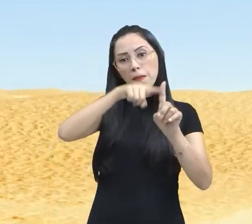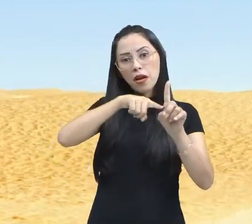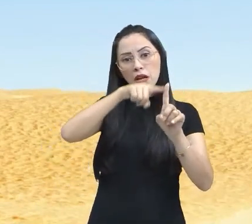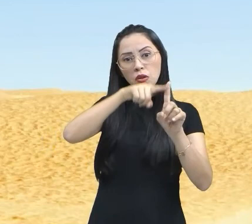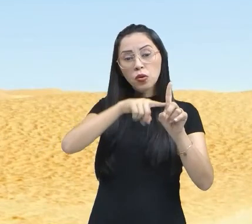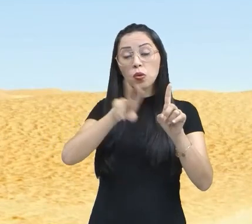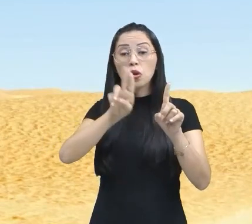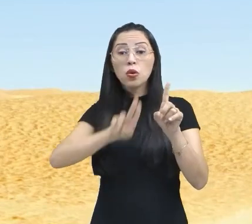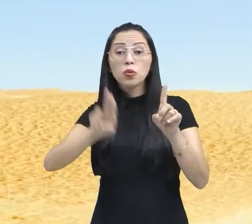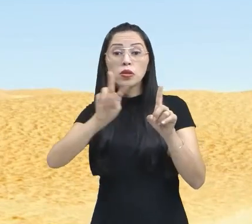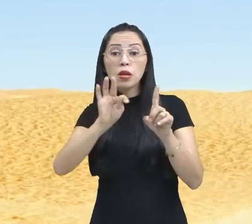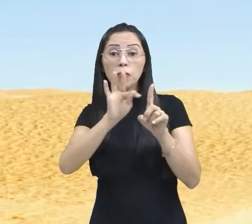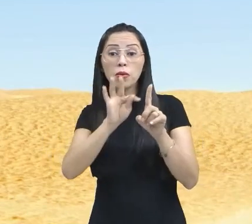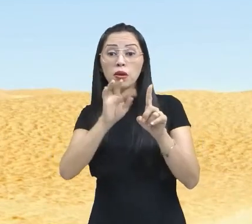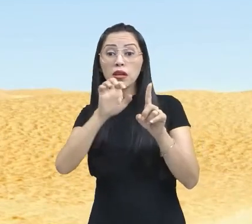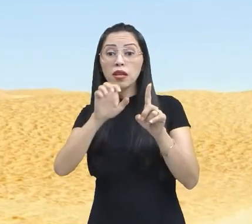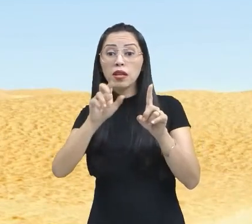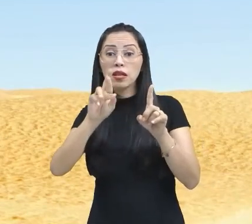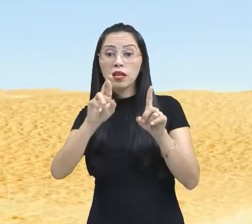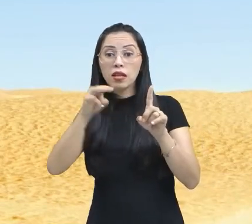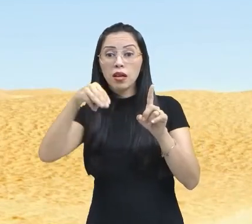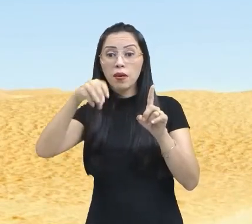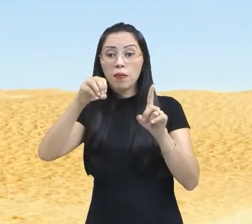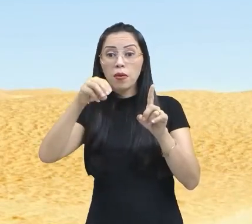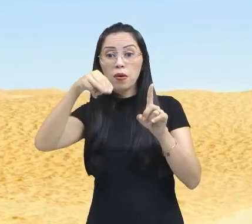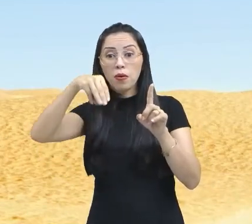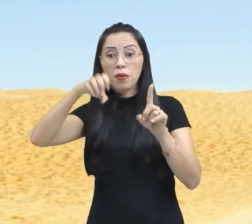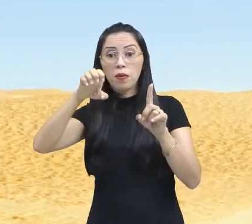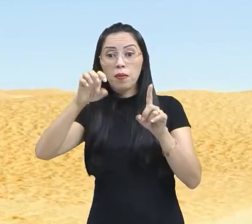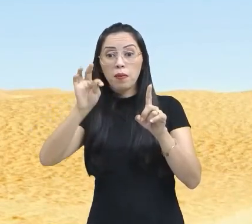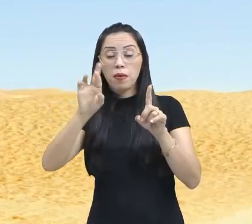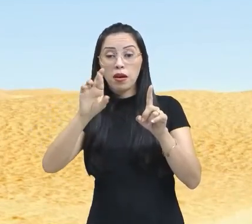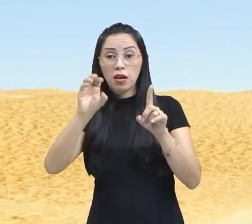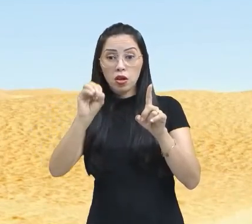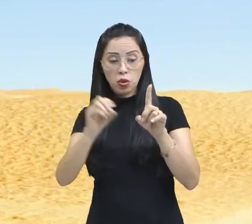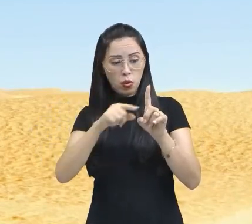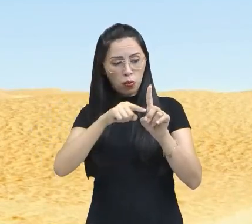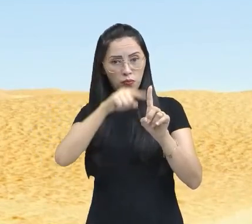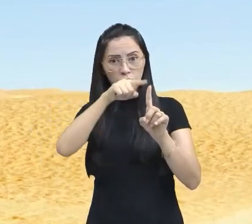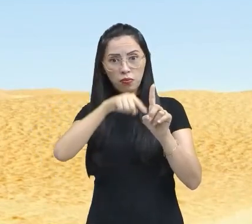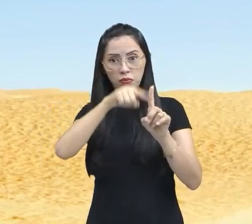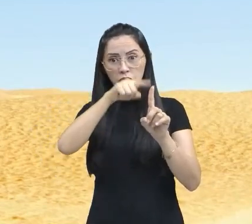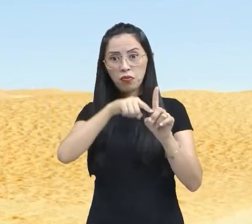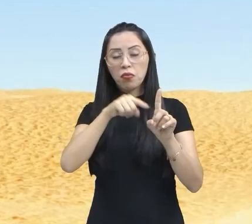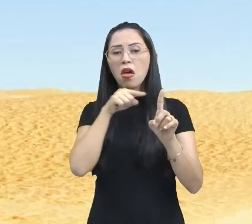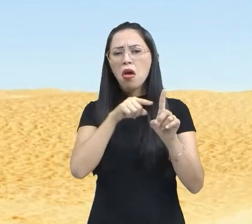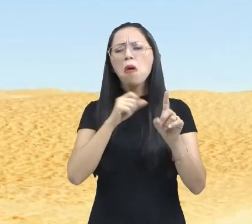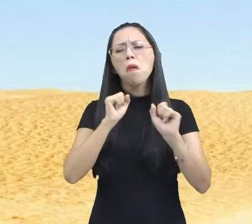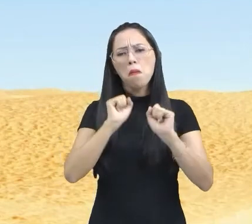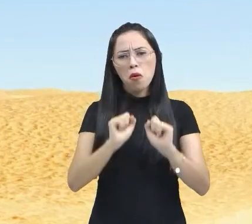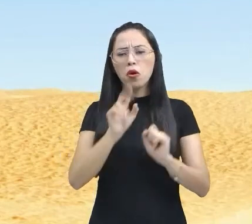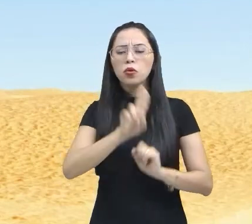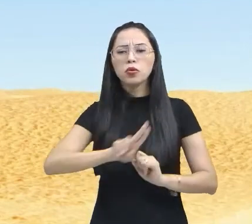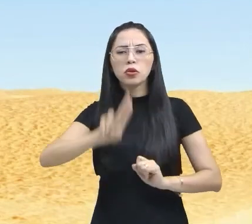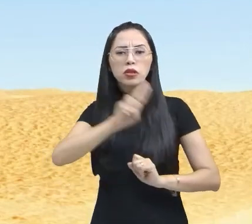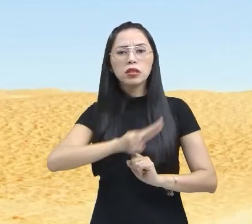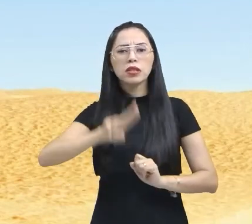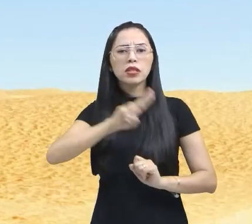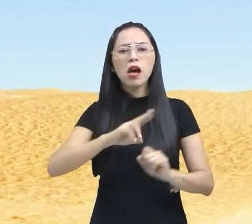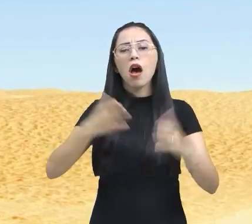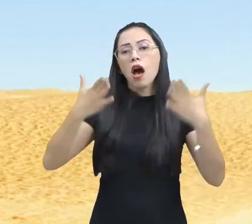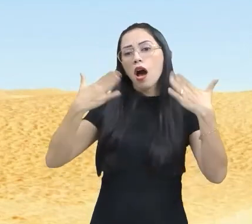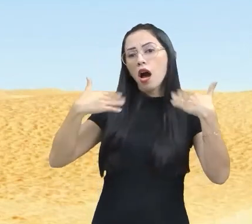nosso termômetro. Muito bem. E ele serve para medir tanto temperaturas altas, né, no calor, como nós estamos aqui no